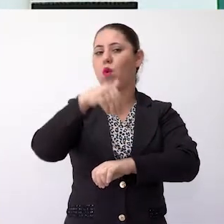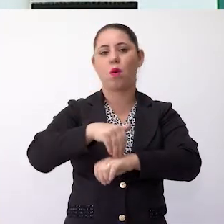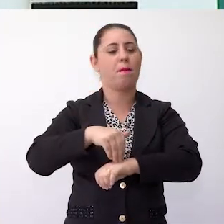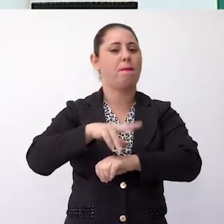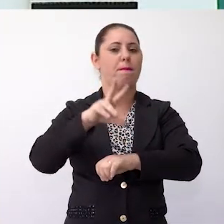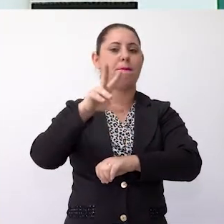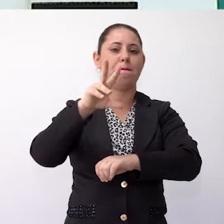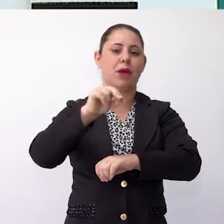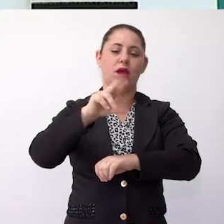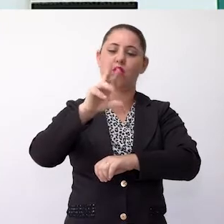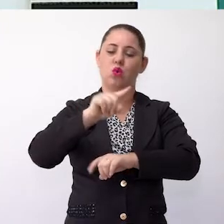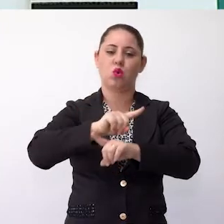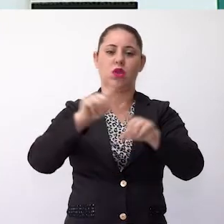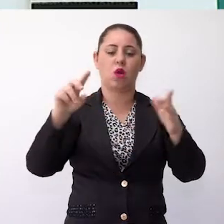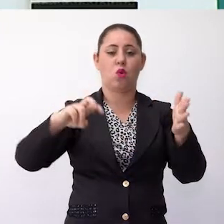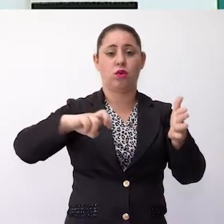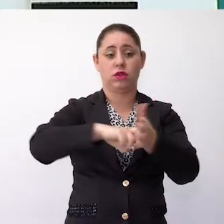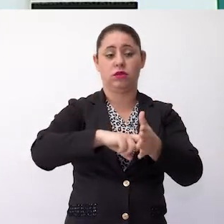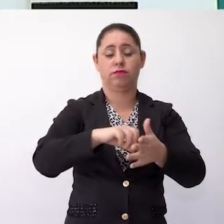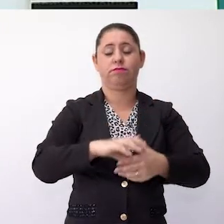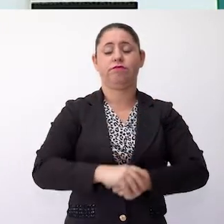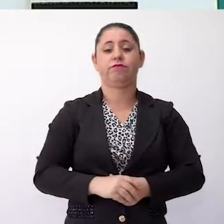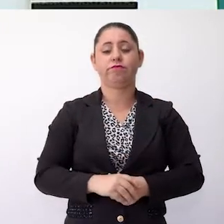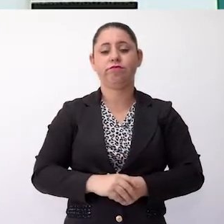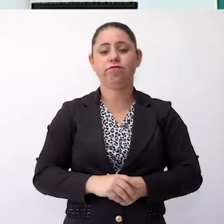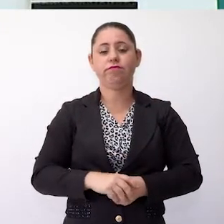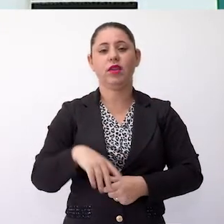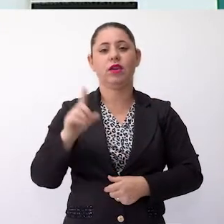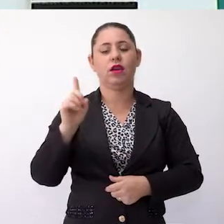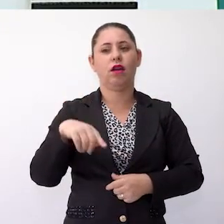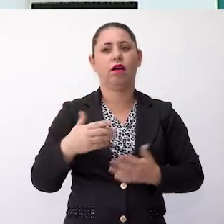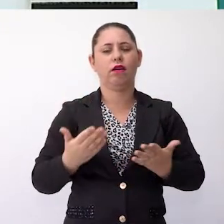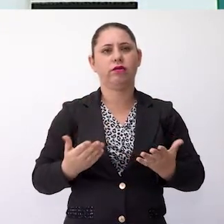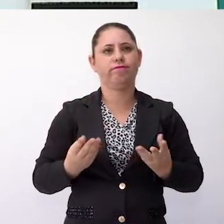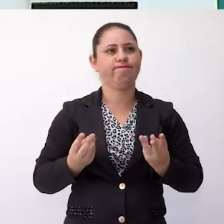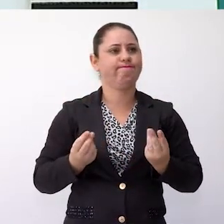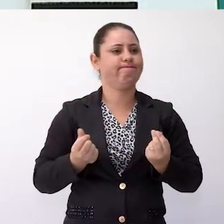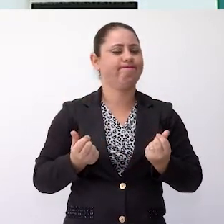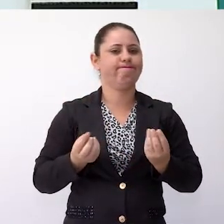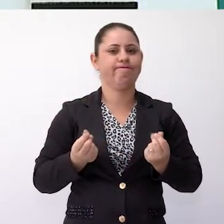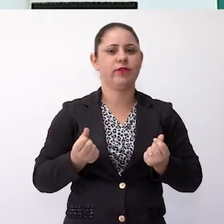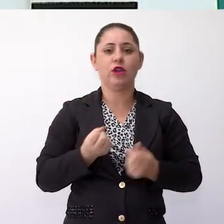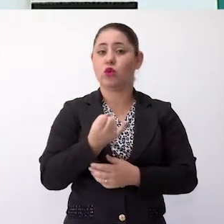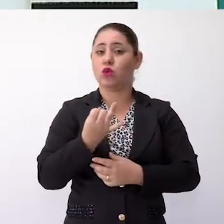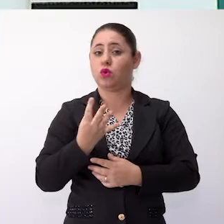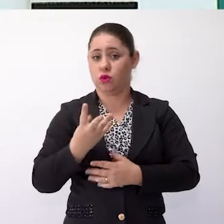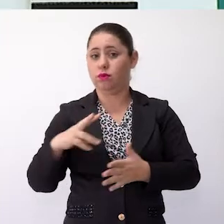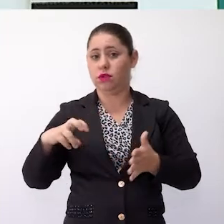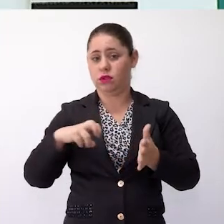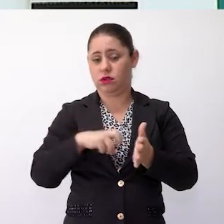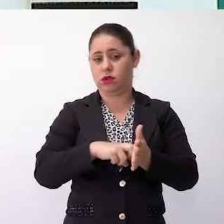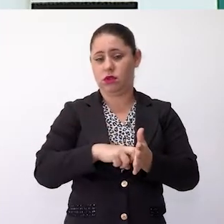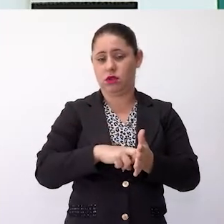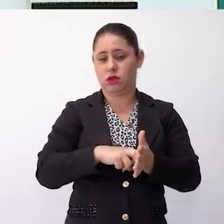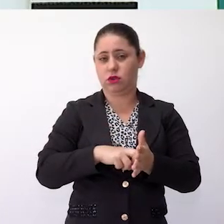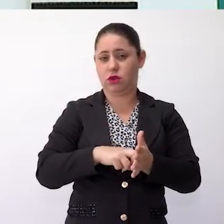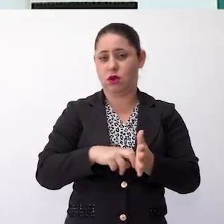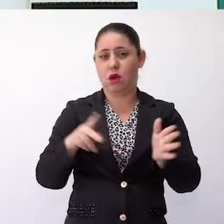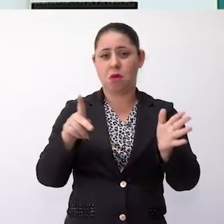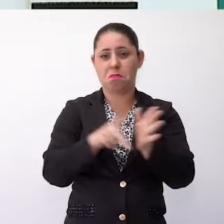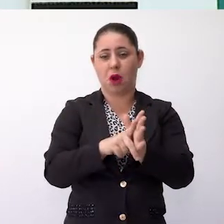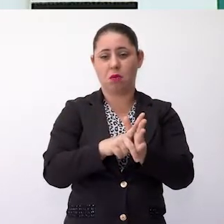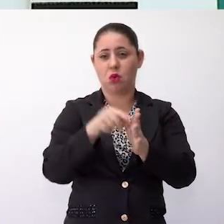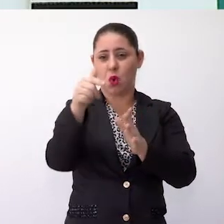o causador do acidente em si. Foi o número de acidentes decorrentes de uma